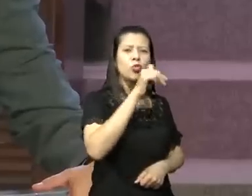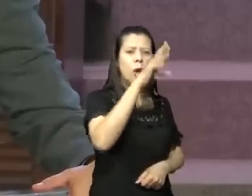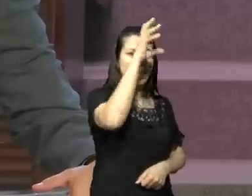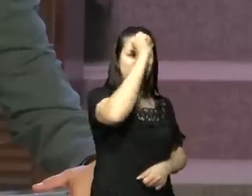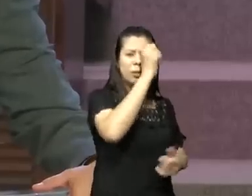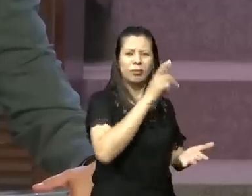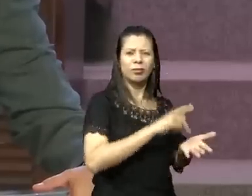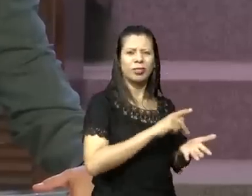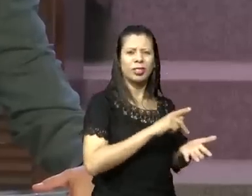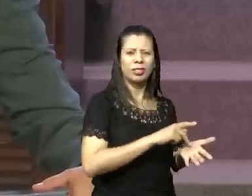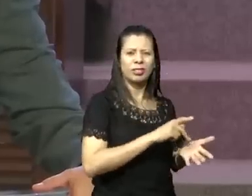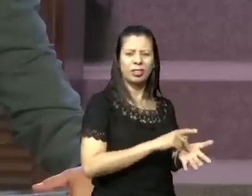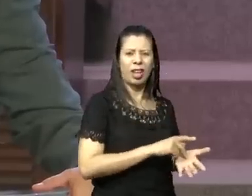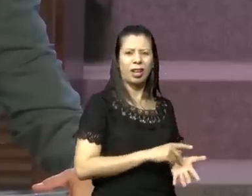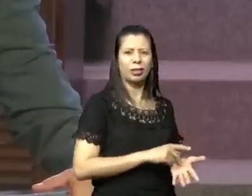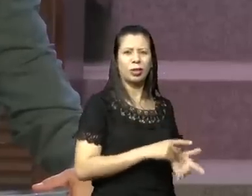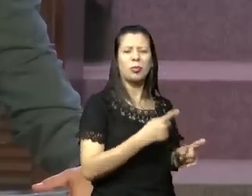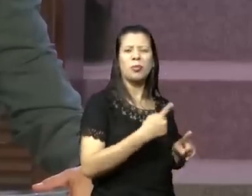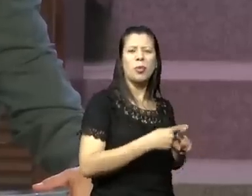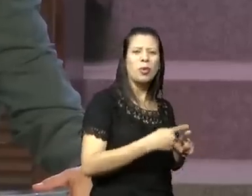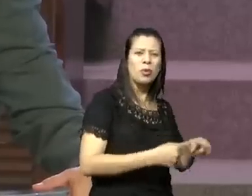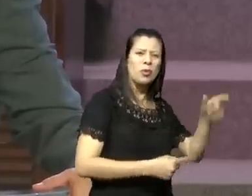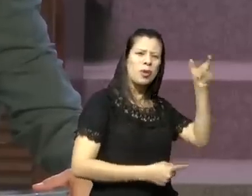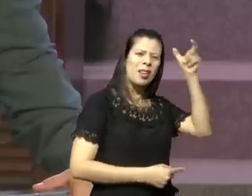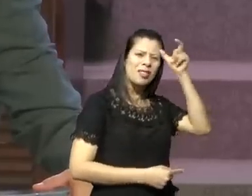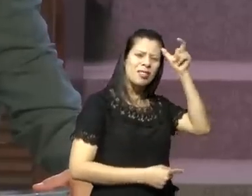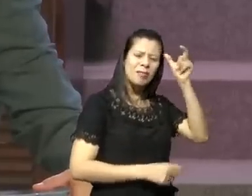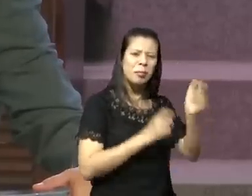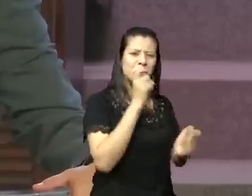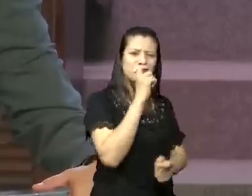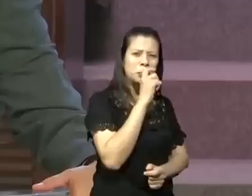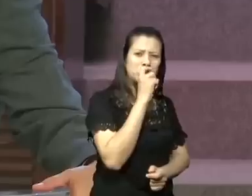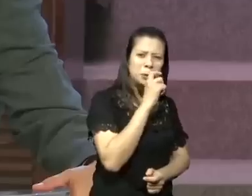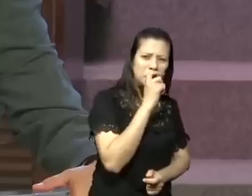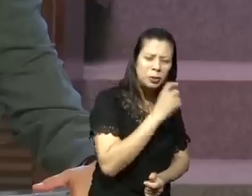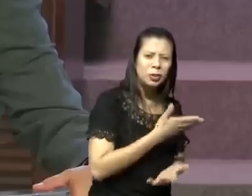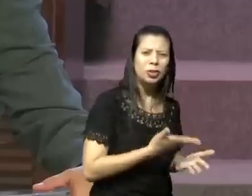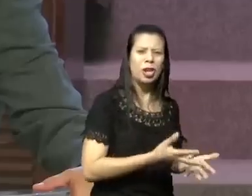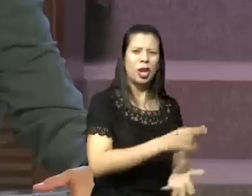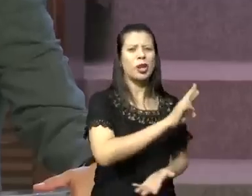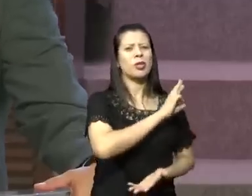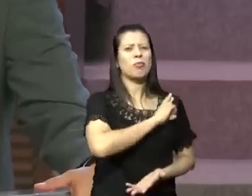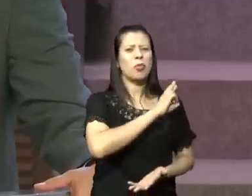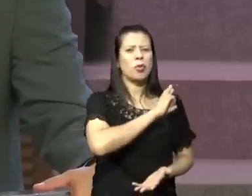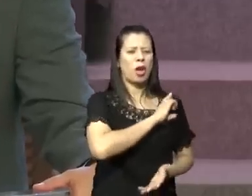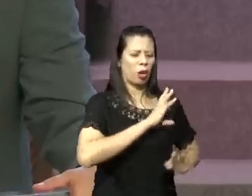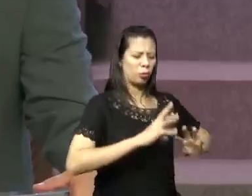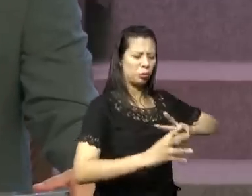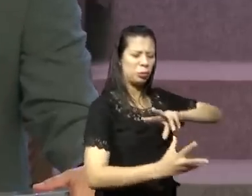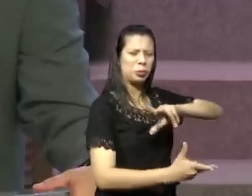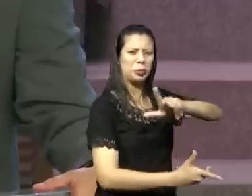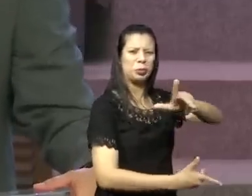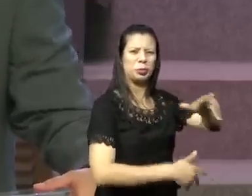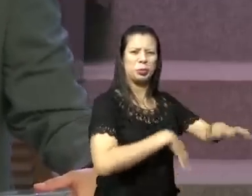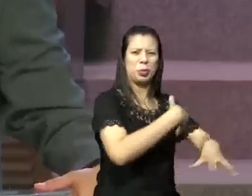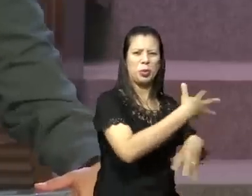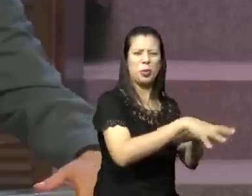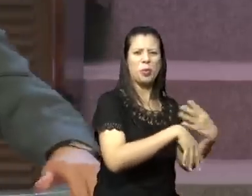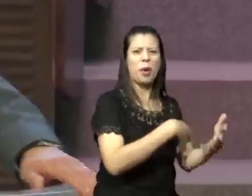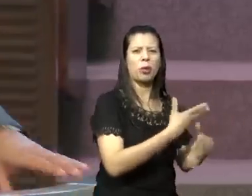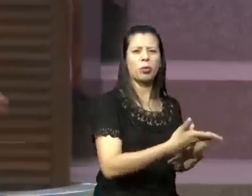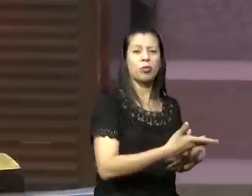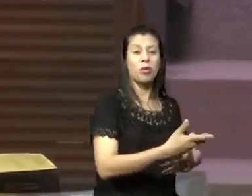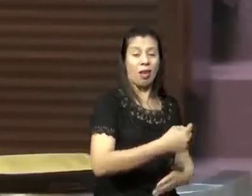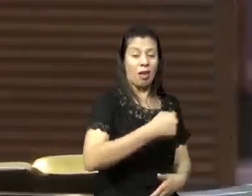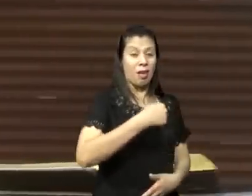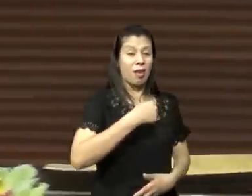nele não a verdade quando ele profere mentiras fala do que é próprio porque é pai da mentira ele é mentiroso e eu falo a verdade